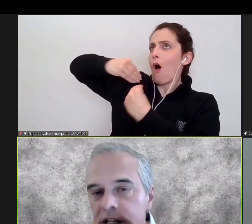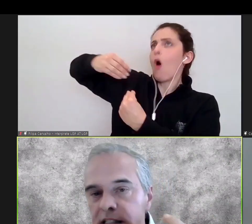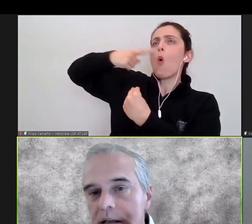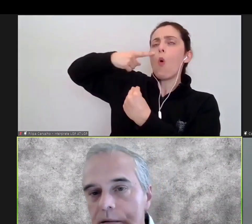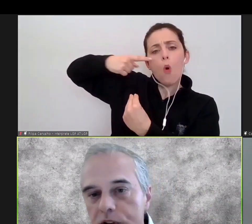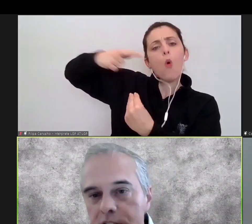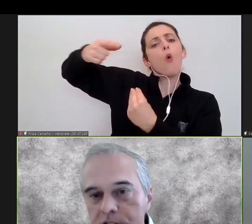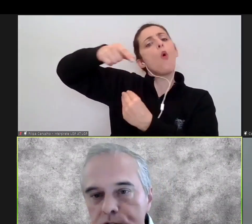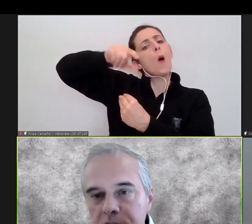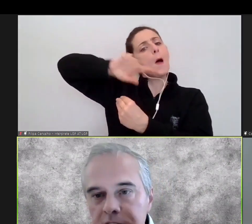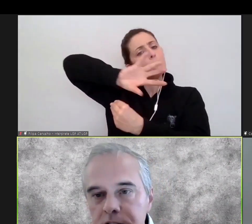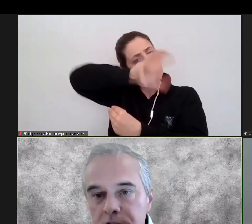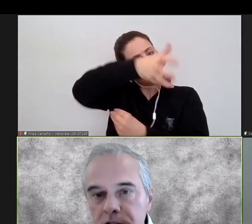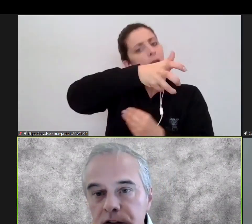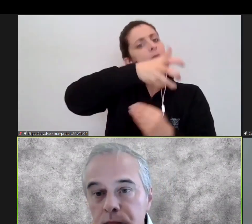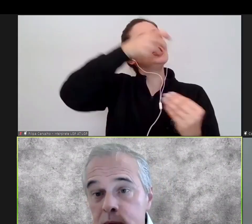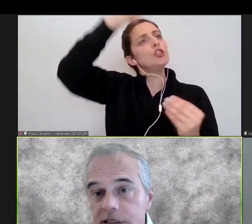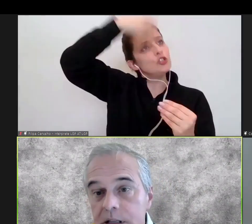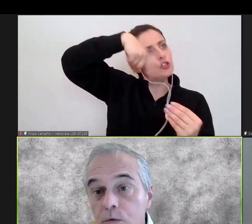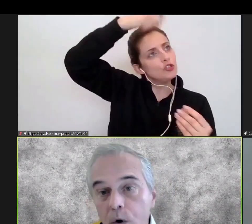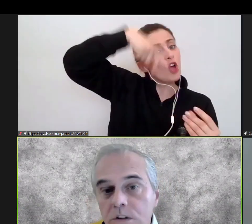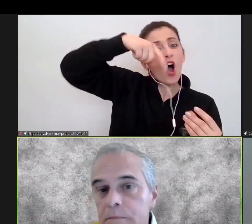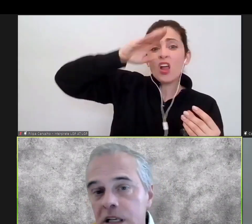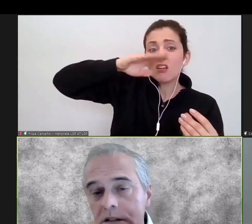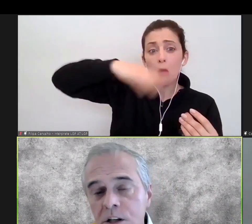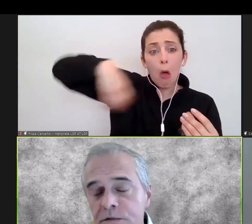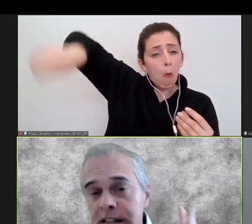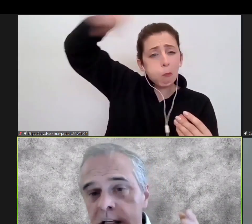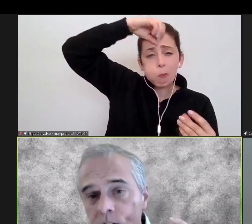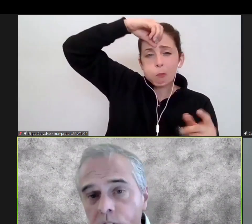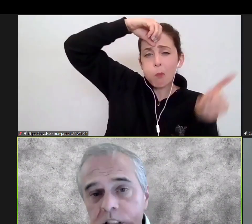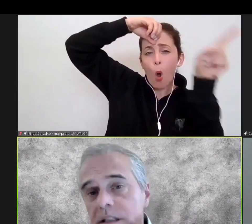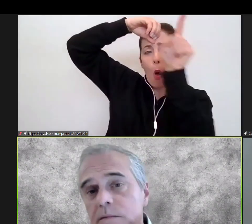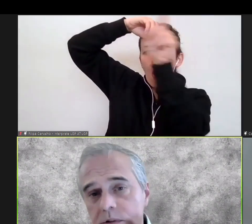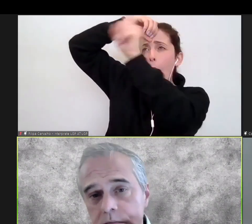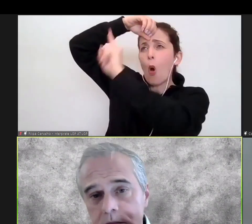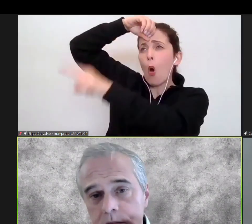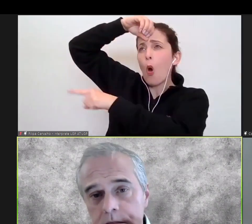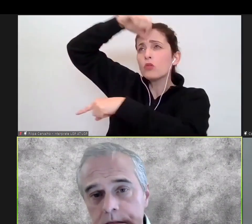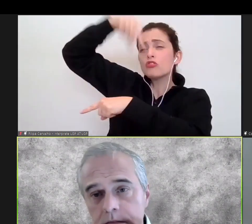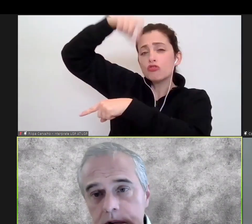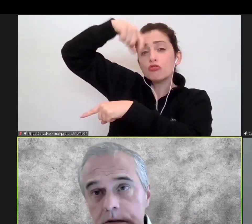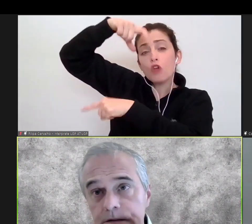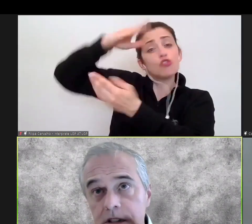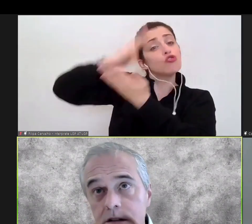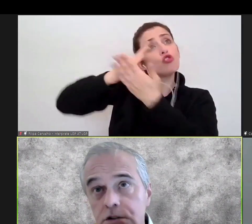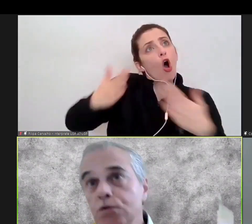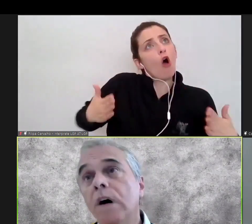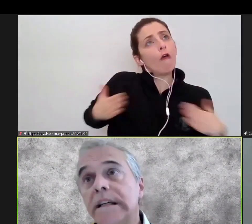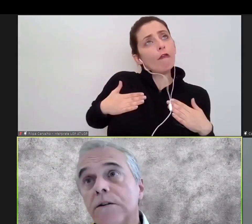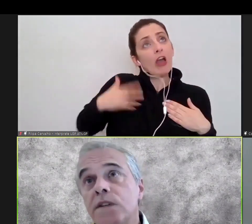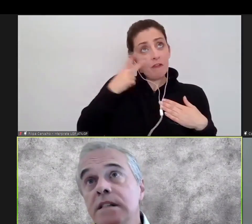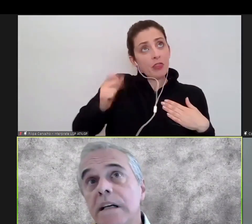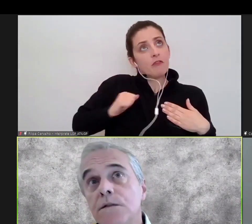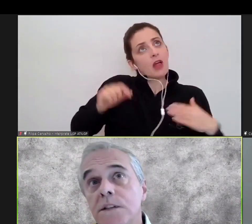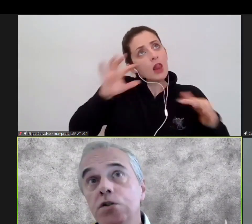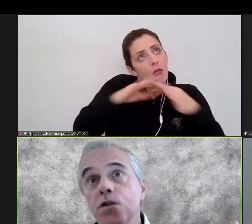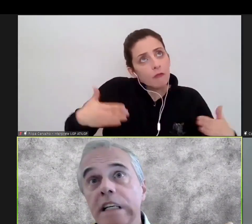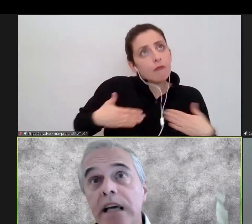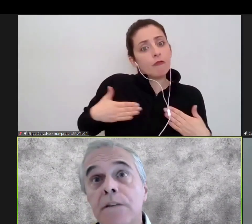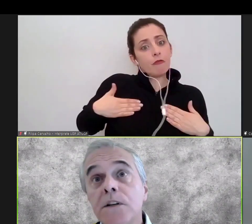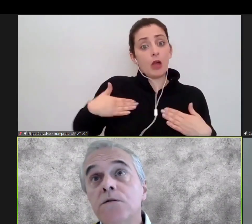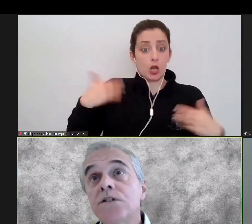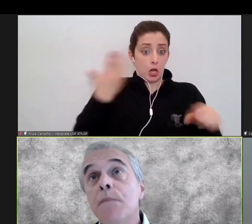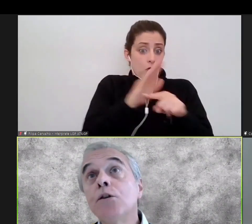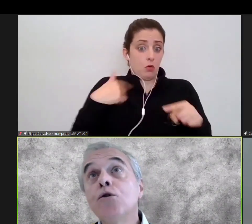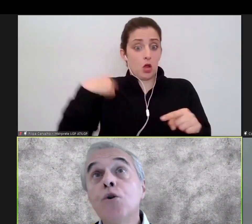não conhecemos outras histórias, nós vamos pensar o outro a partir dos referenciais que nós temos. Eu fiz história na universidade, eu fiz história